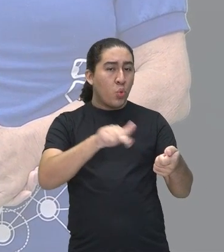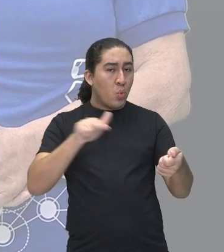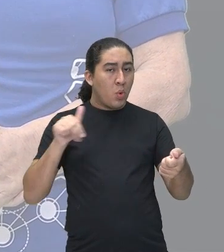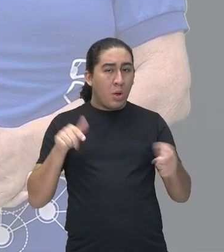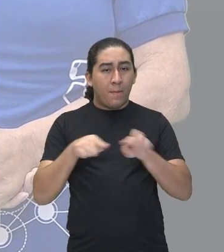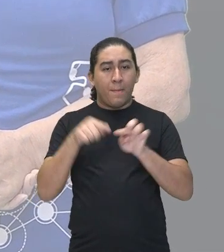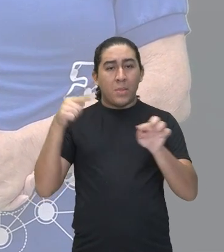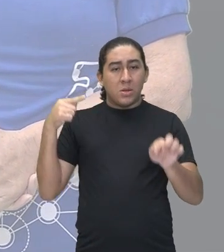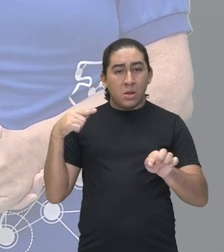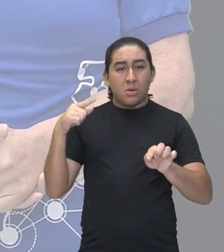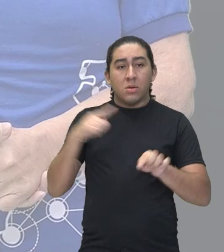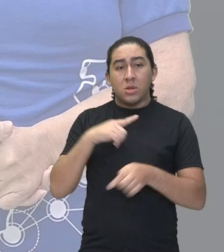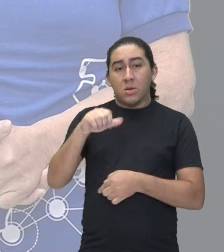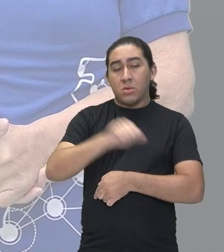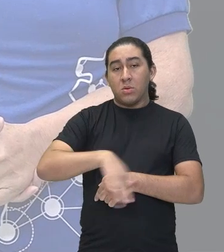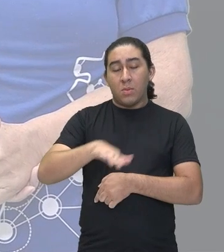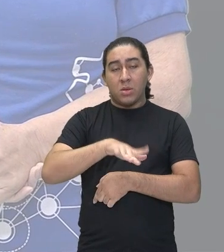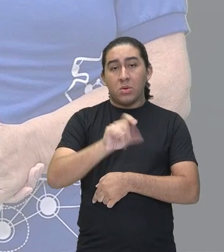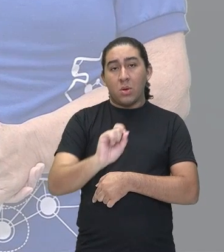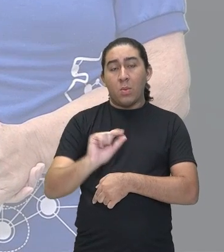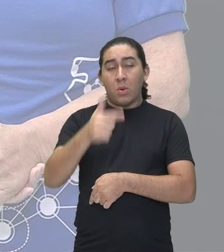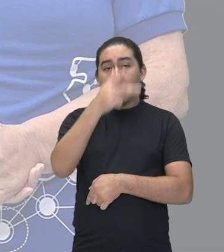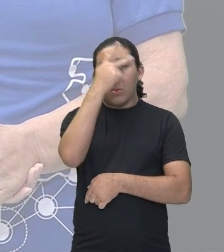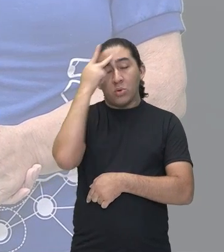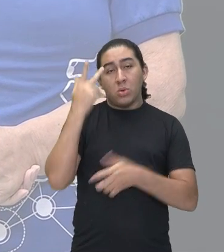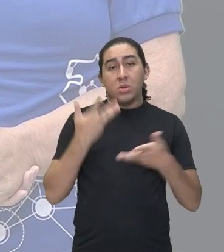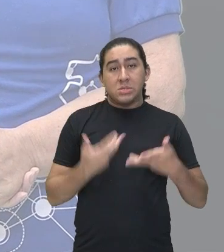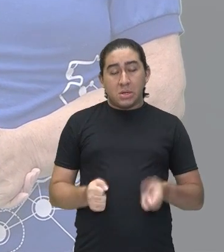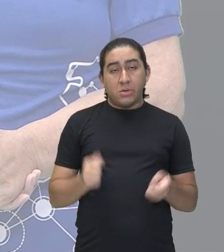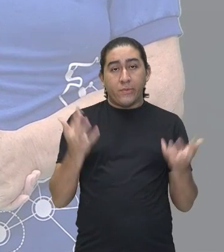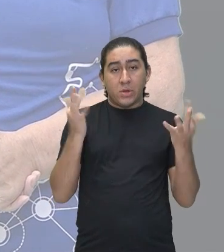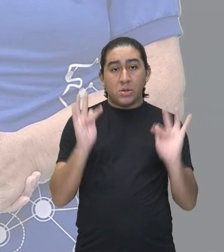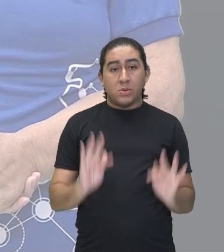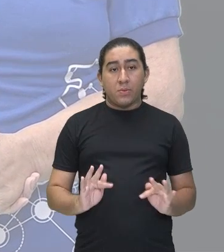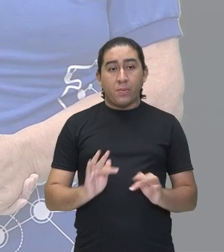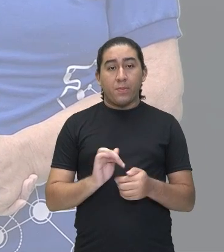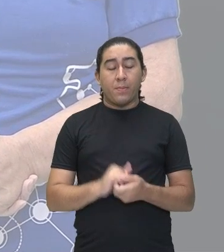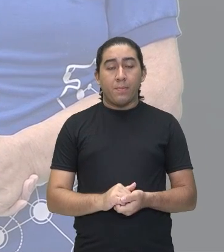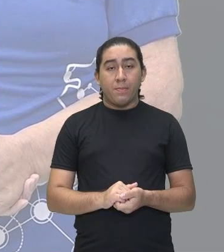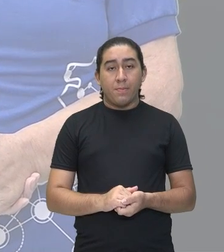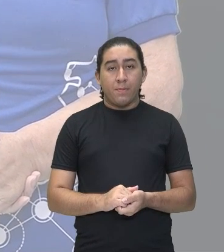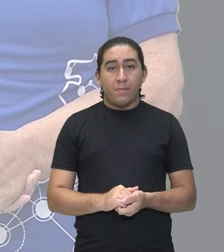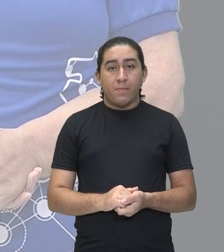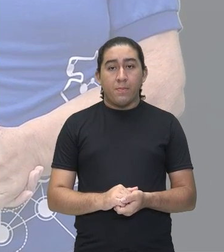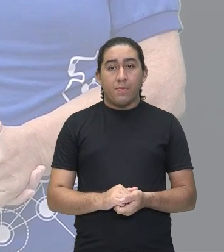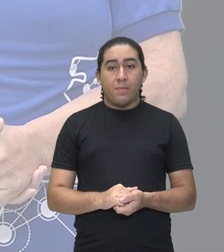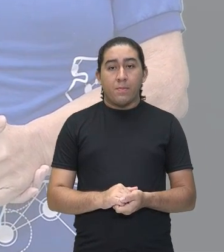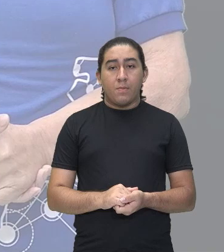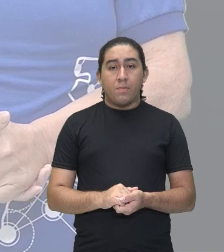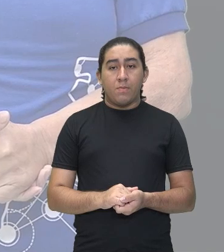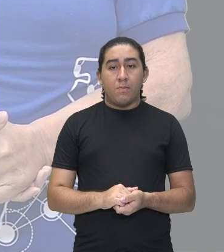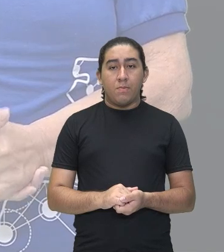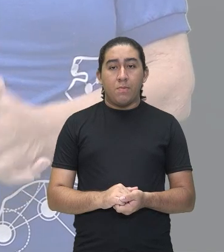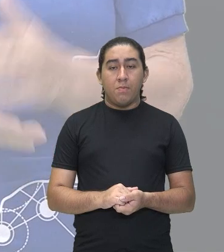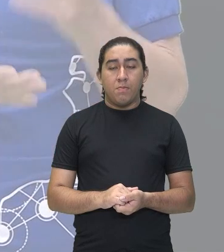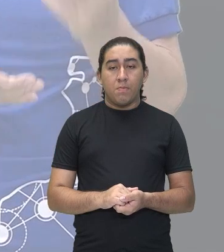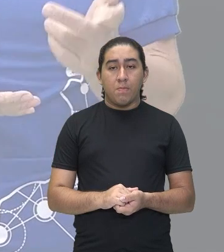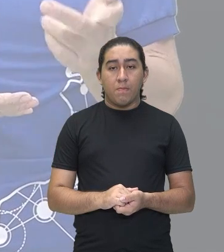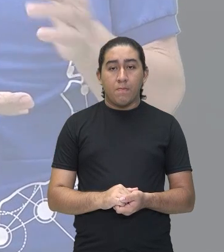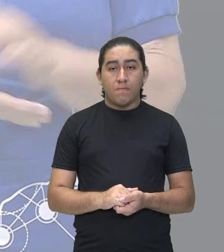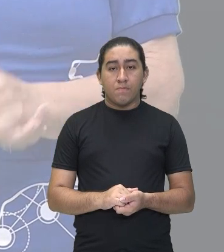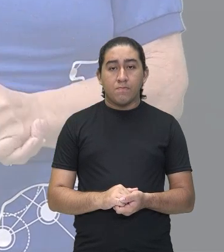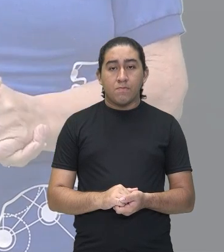alguma hora em teus altares outra vítima alegre ser aceita. Então nós vemos aí